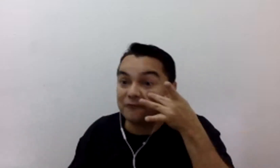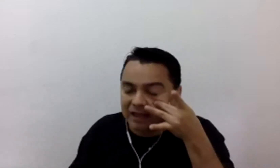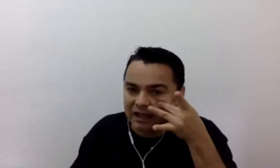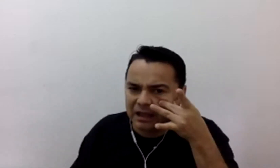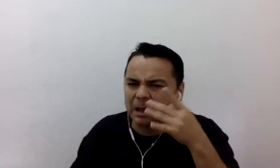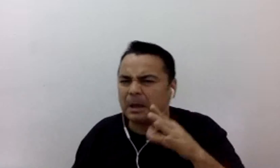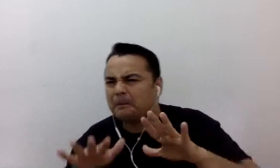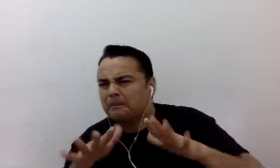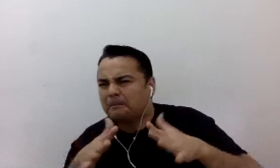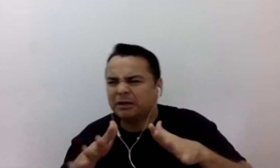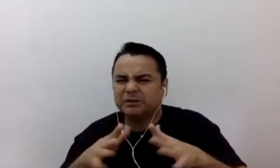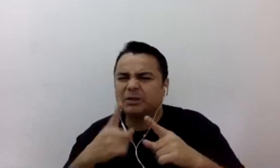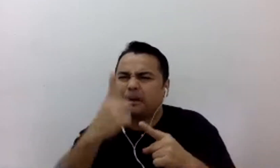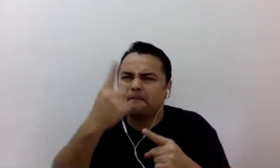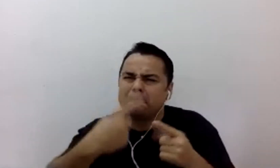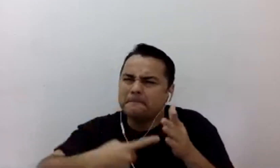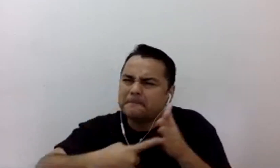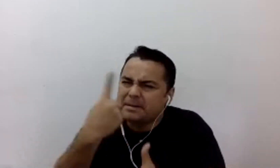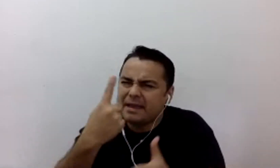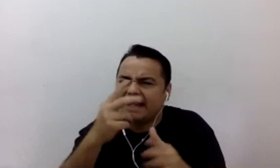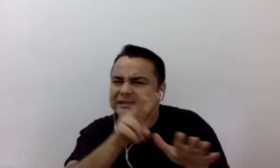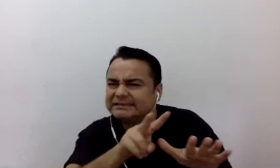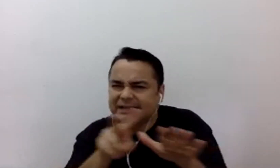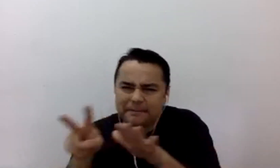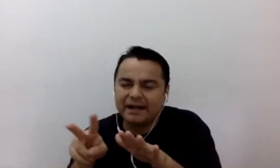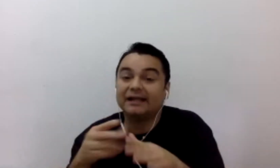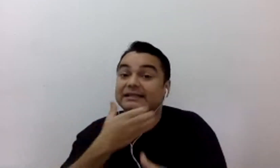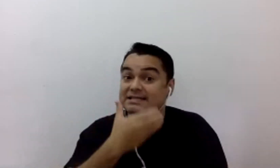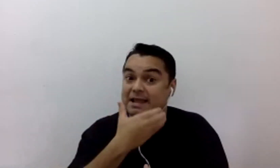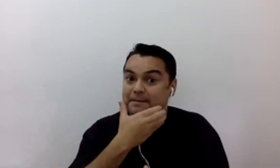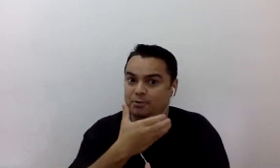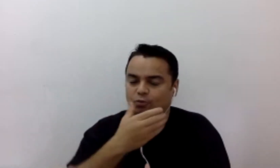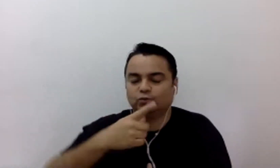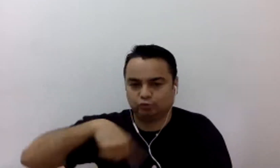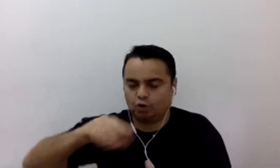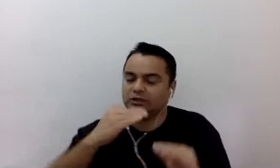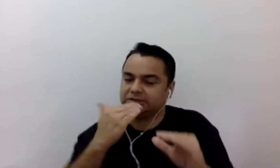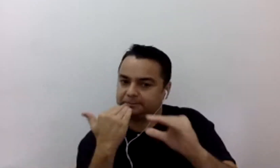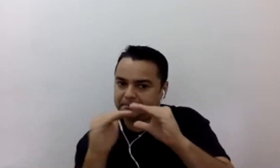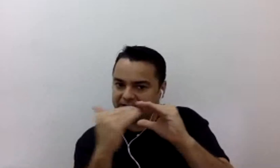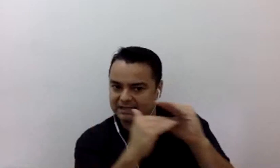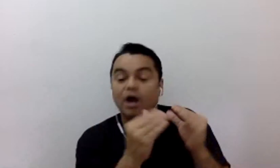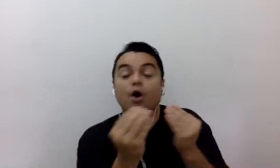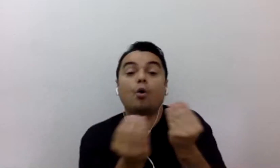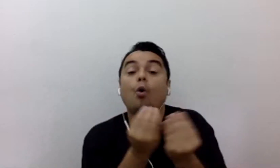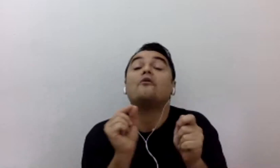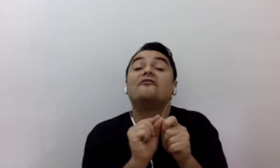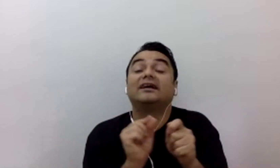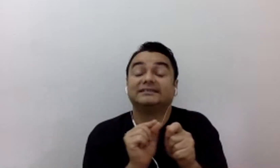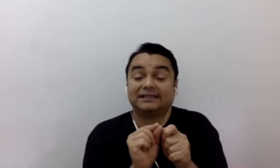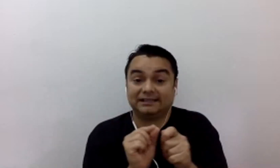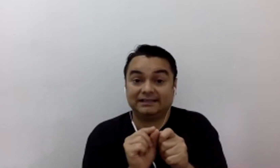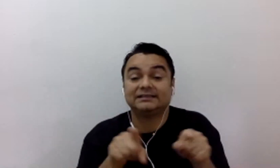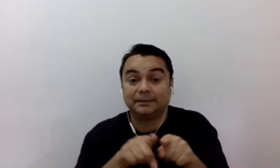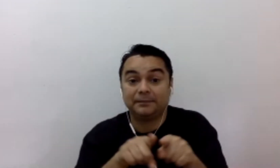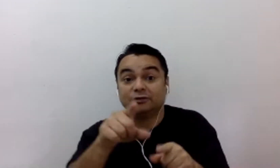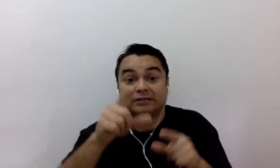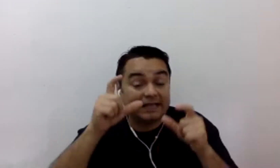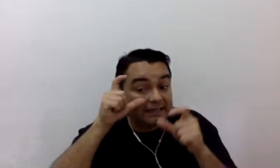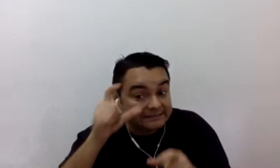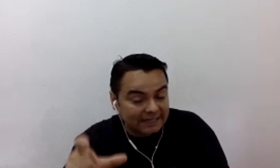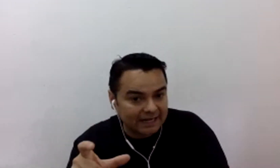aí para a primeira semana de dezembro, a gente vai compartilhar com vocês como que vocês fazem, né? Quem tiver o interesse, como